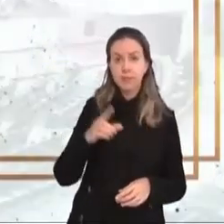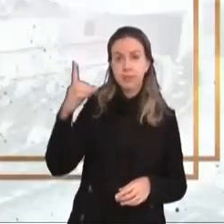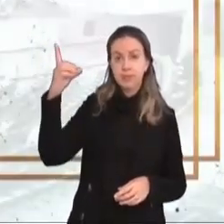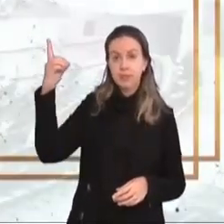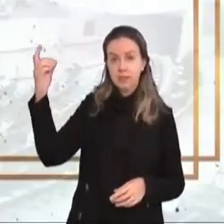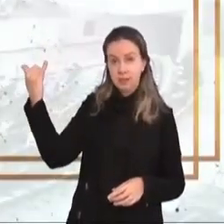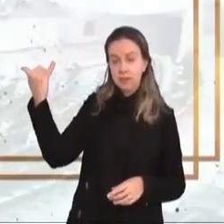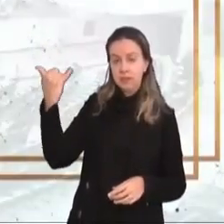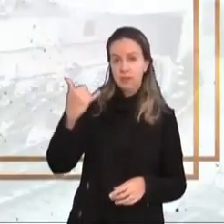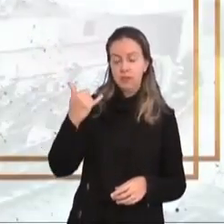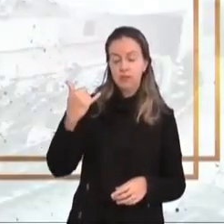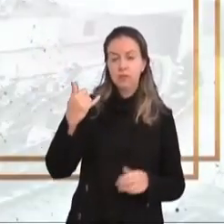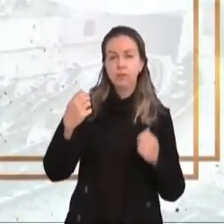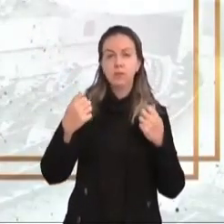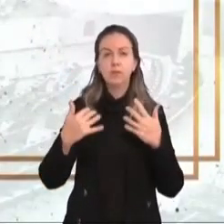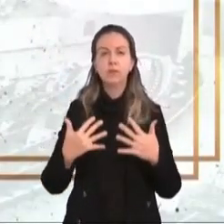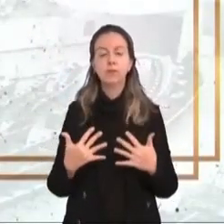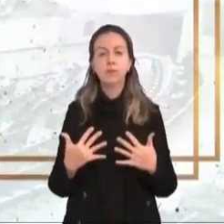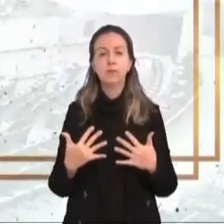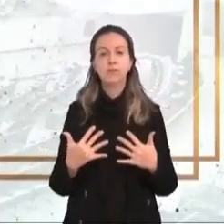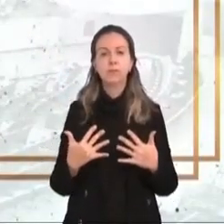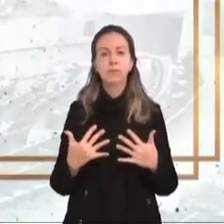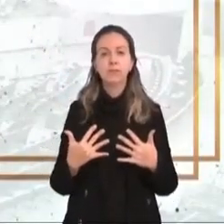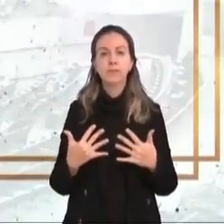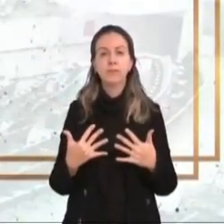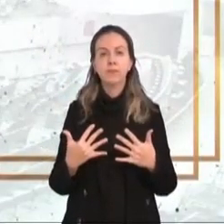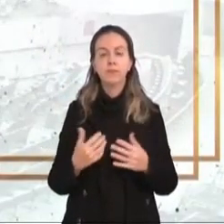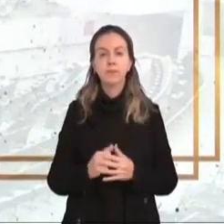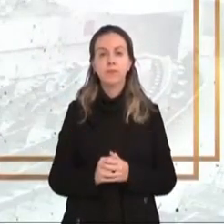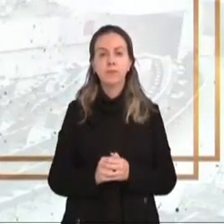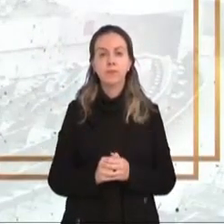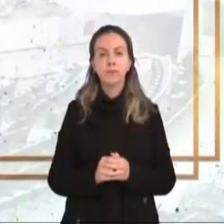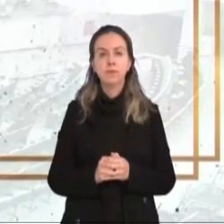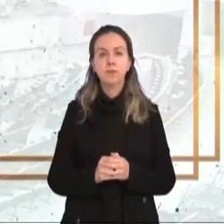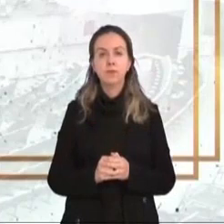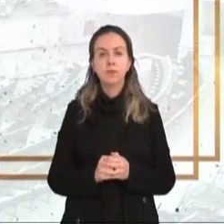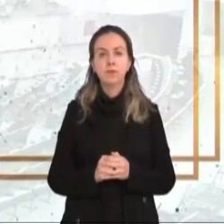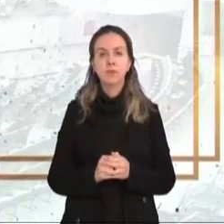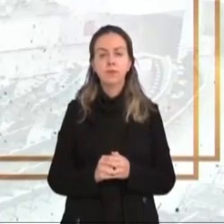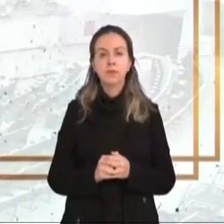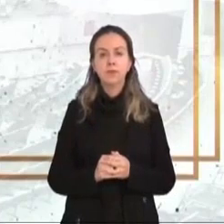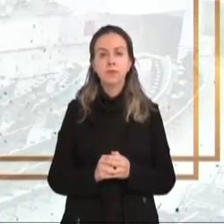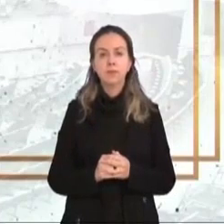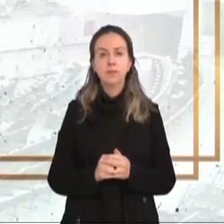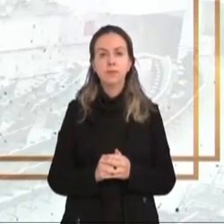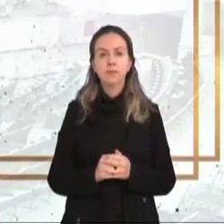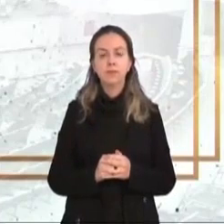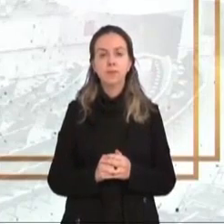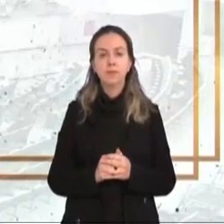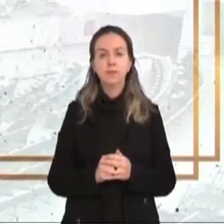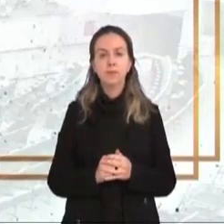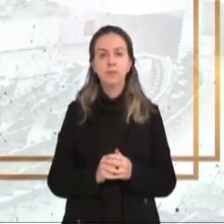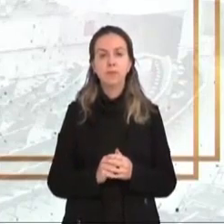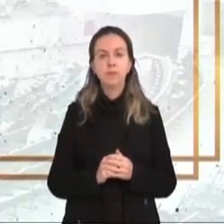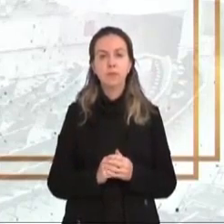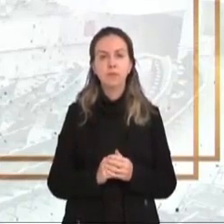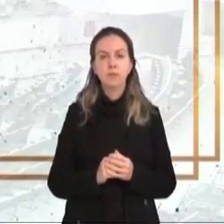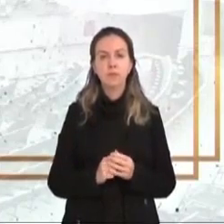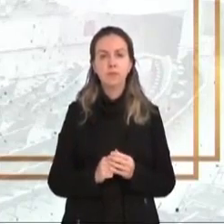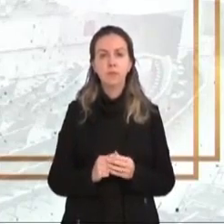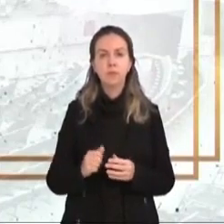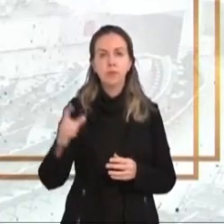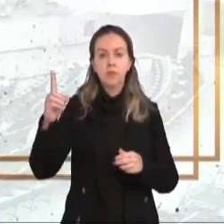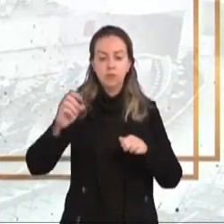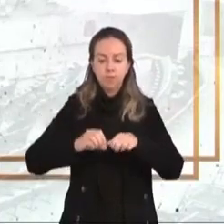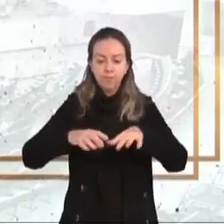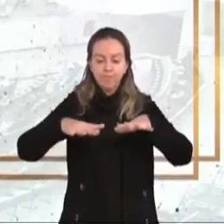que faz isto, o Senhor que forma isto, para o estabelecer, o